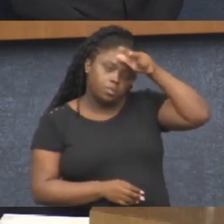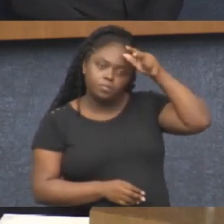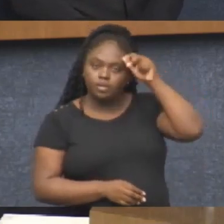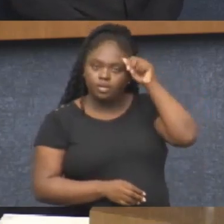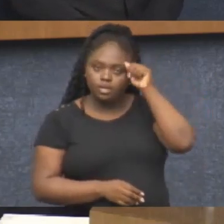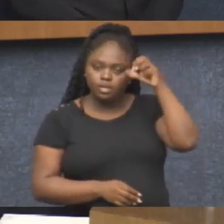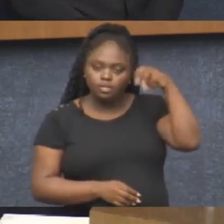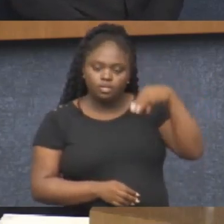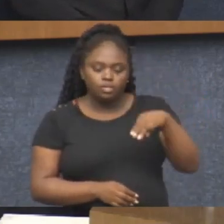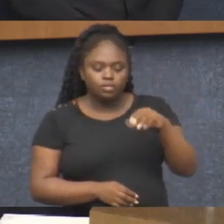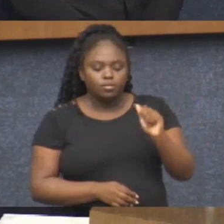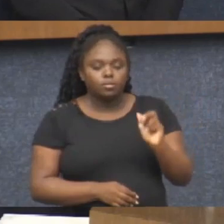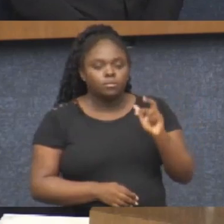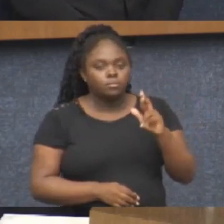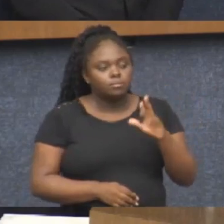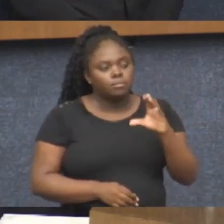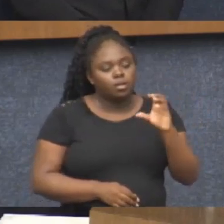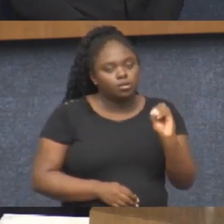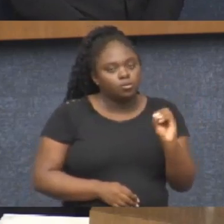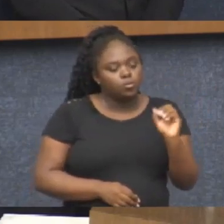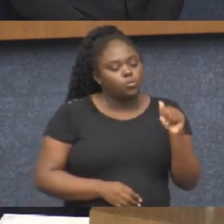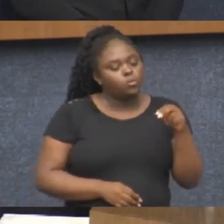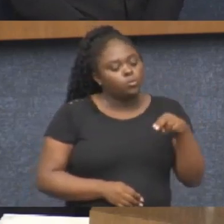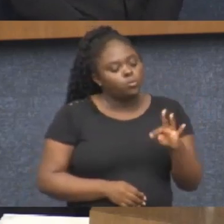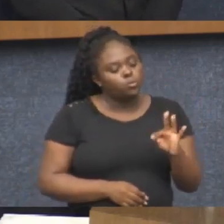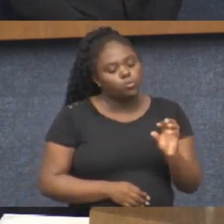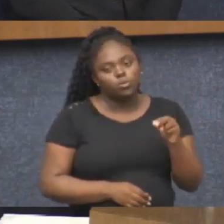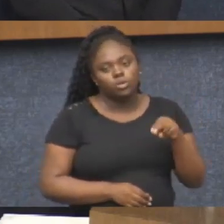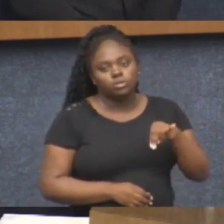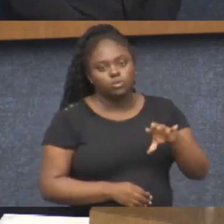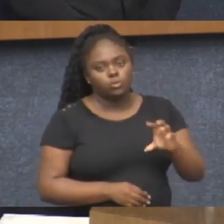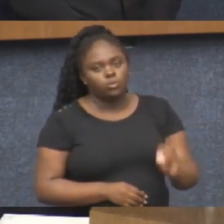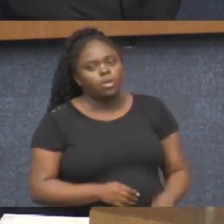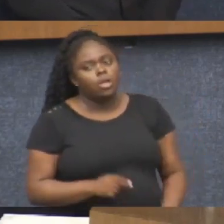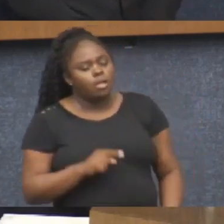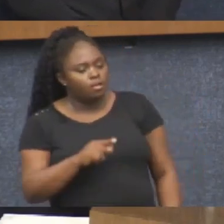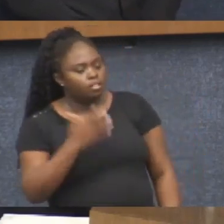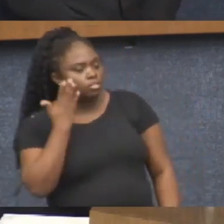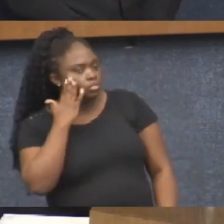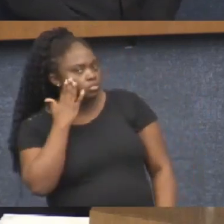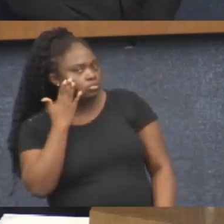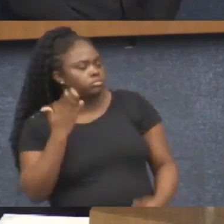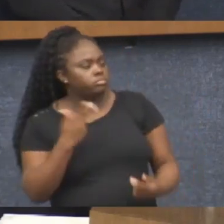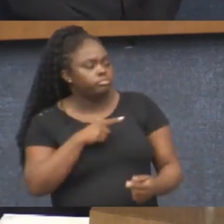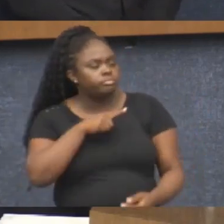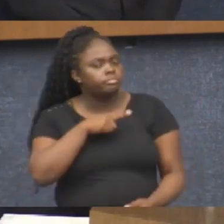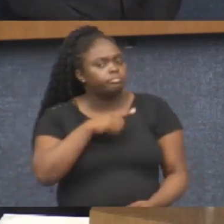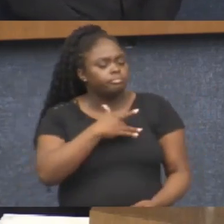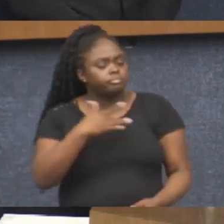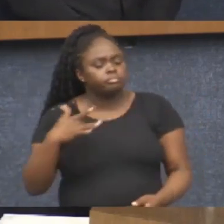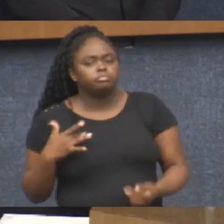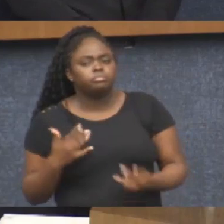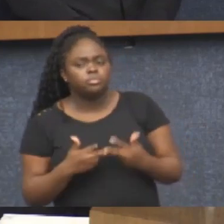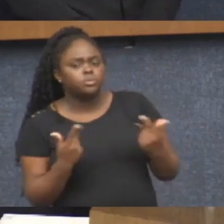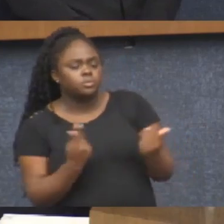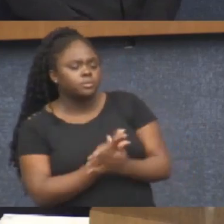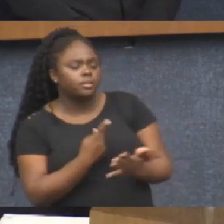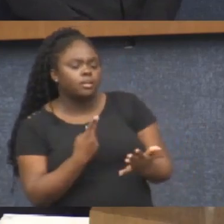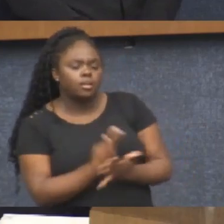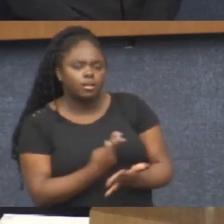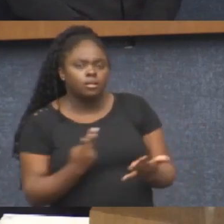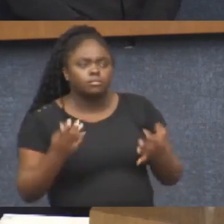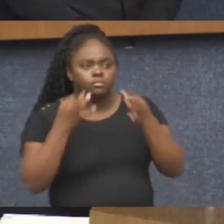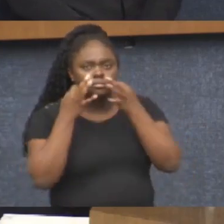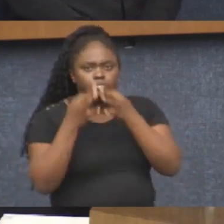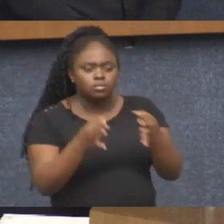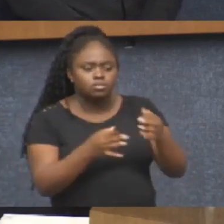o prefeito Marco Antônio Lage, ele entendeu que tinha alguma coisa errada na saúde, ele entendeu que tinha alguma coisa errada na